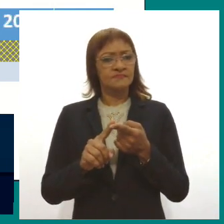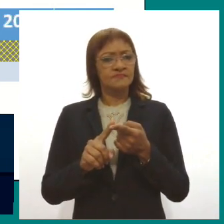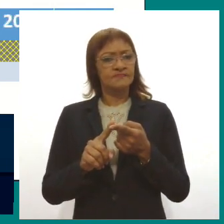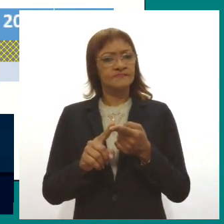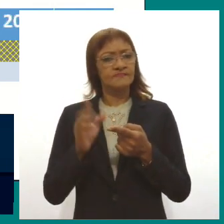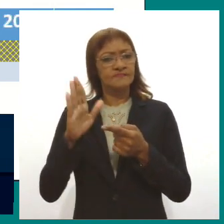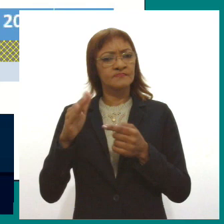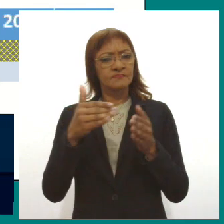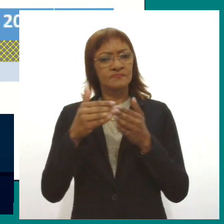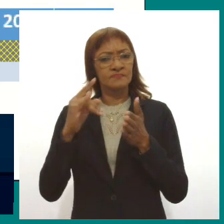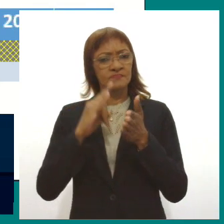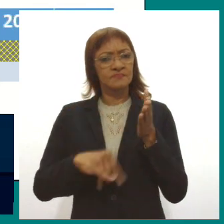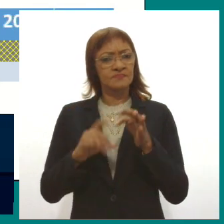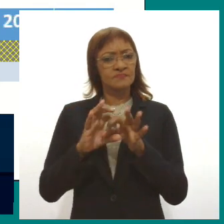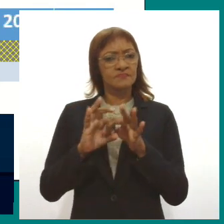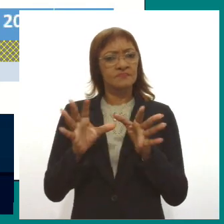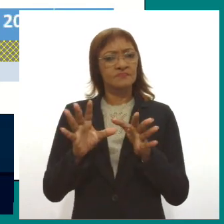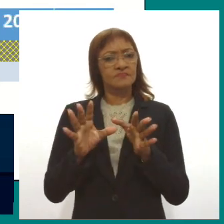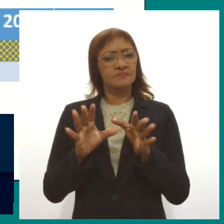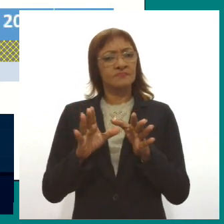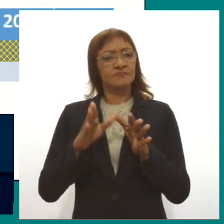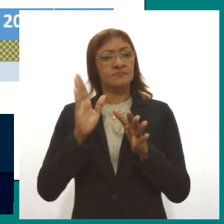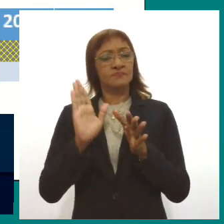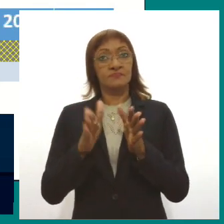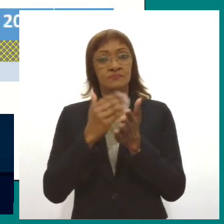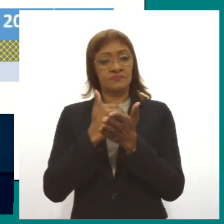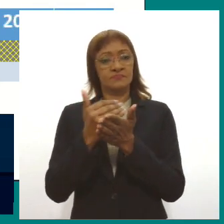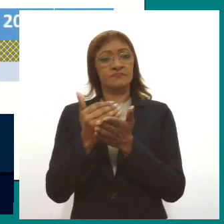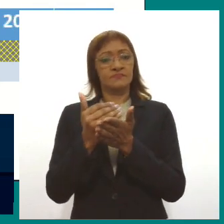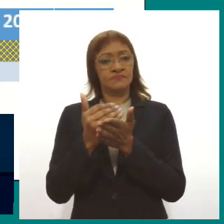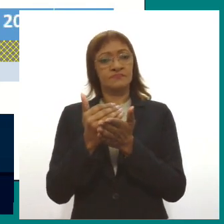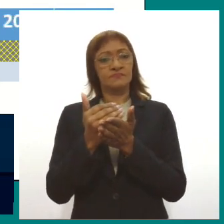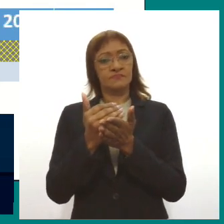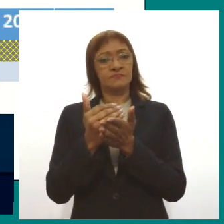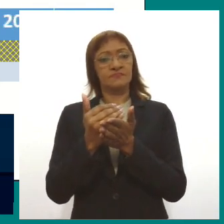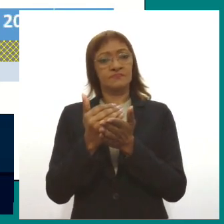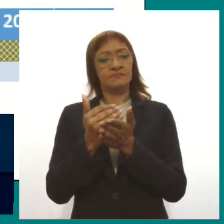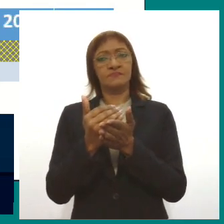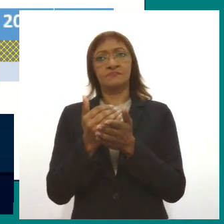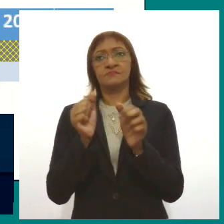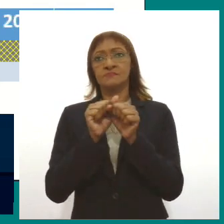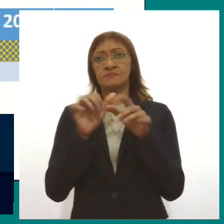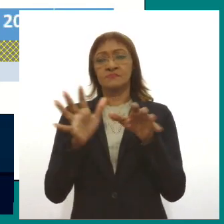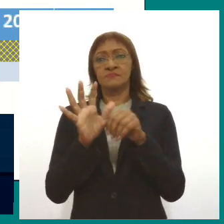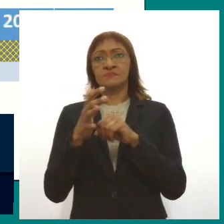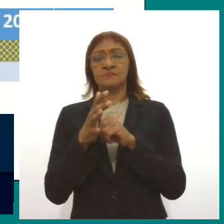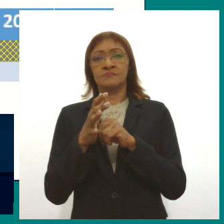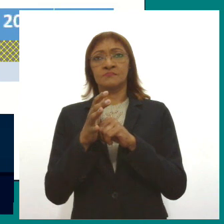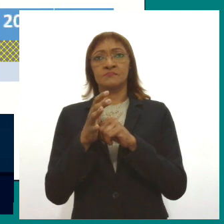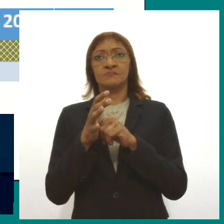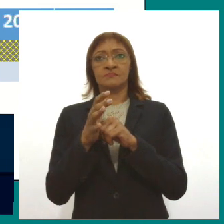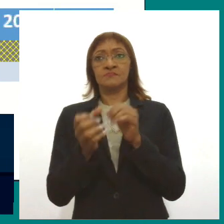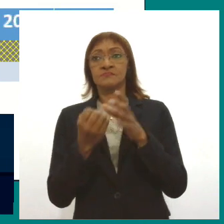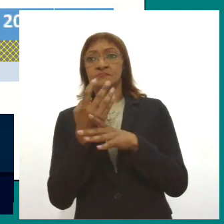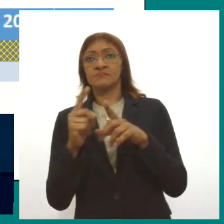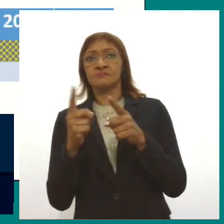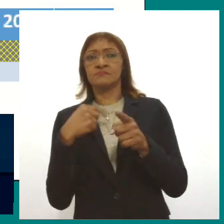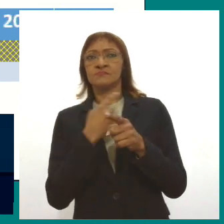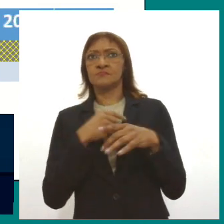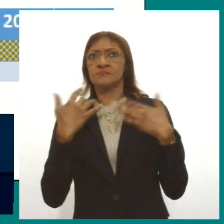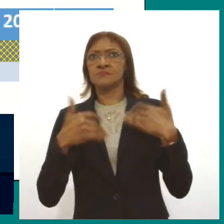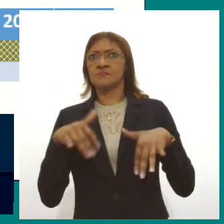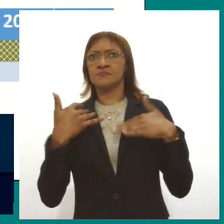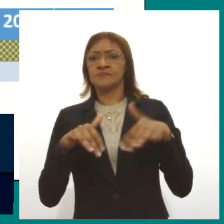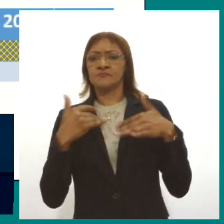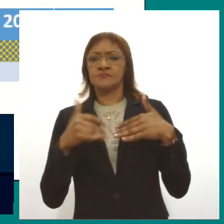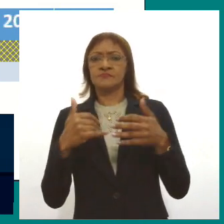licenciamento, isso já está sendo executado. A pandemia nos deu essa lição, a gente até ficou um pouco